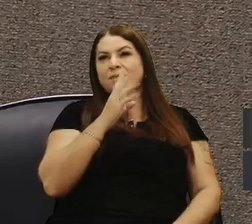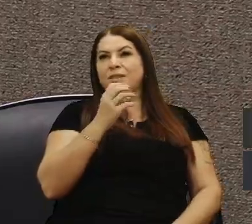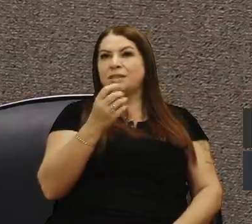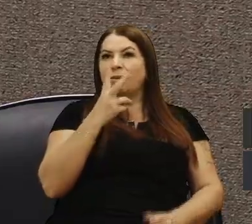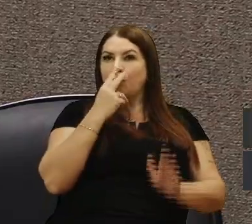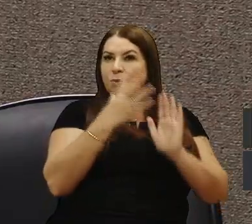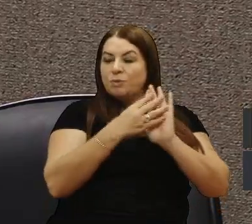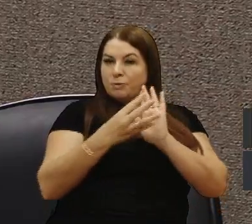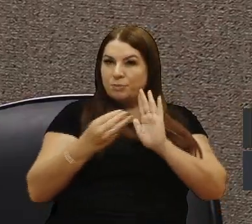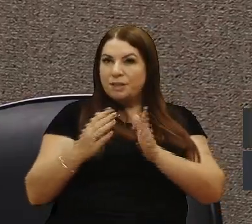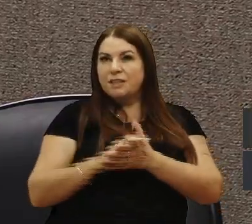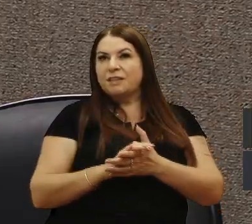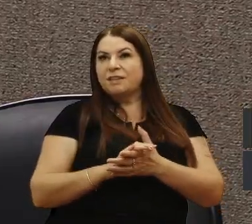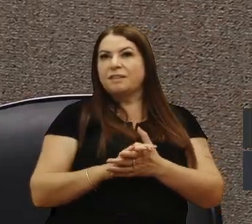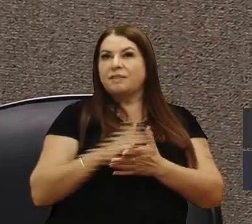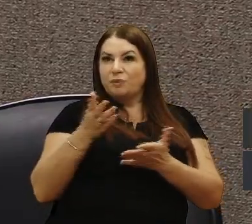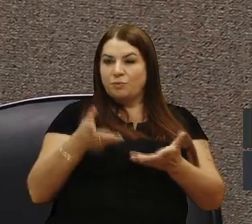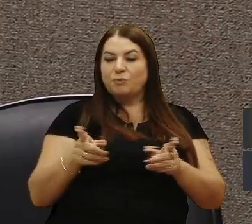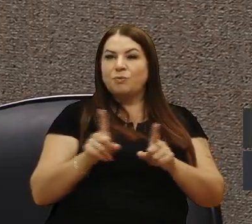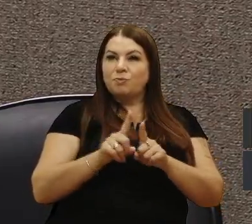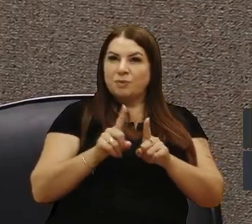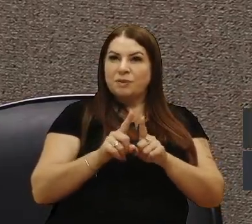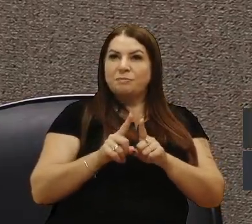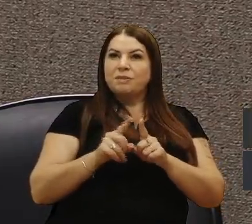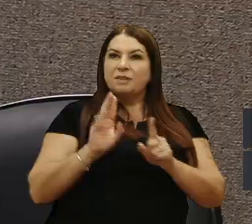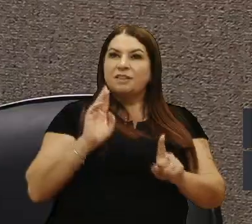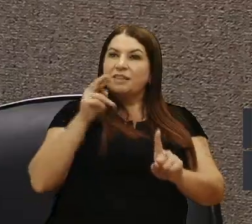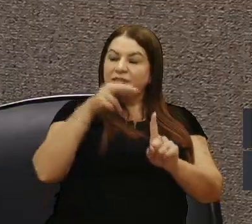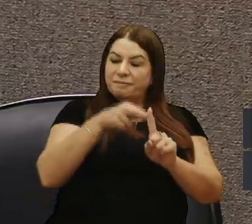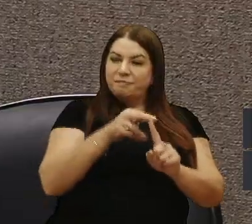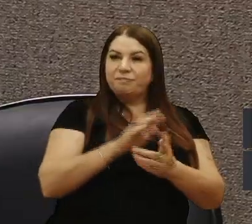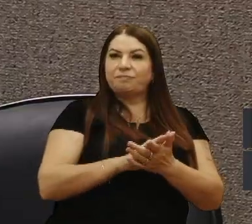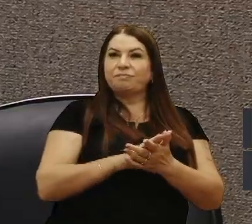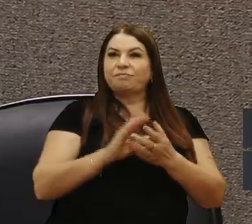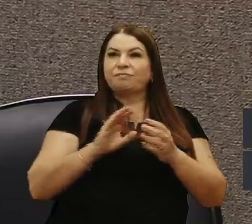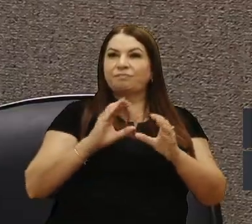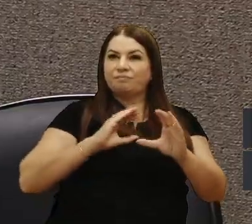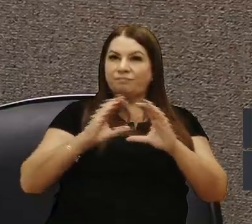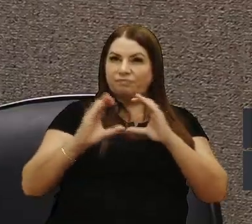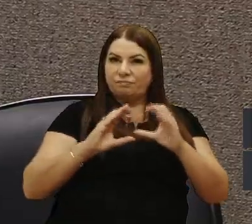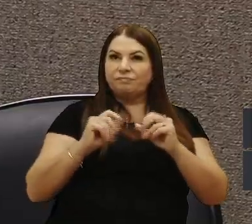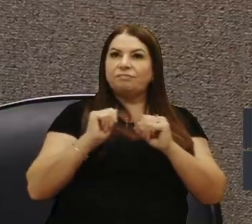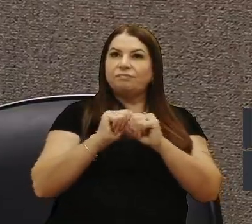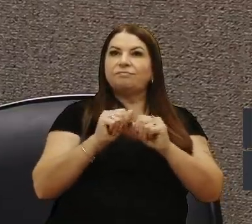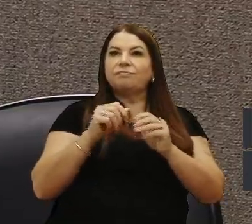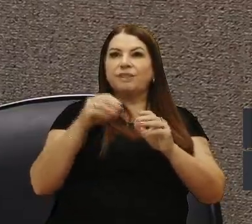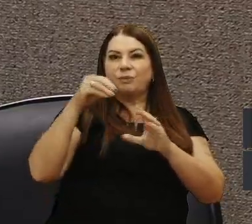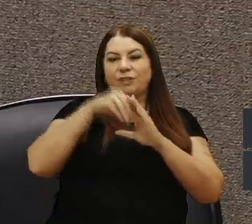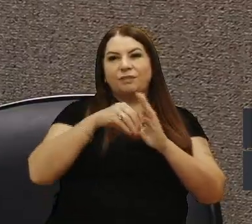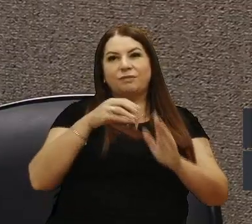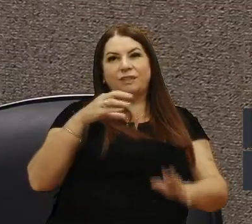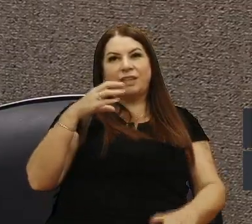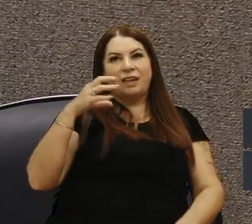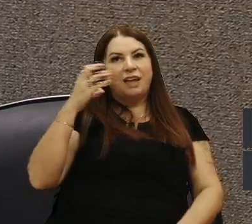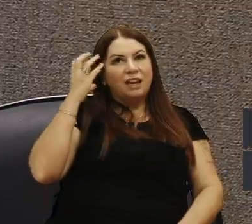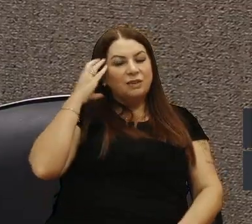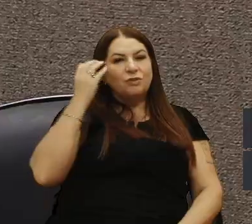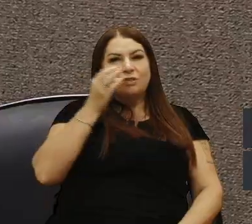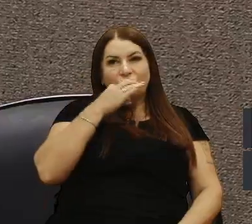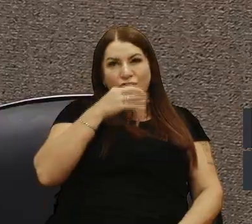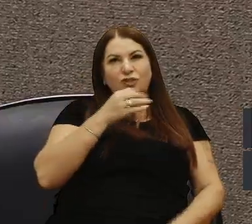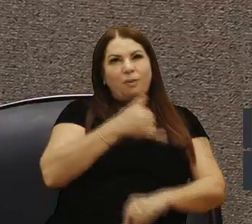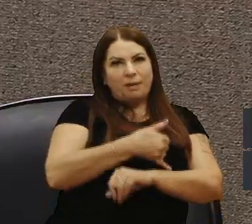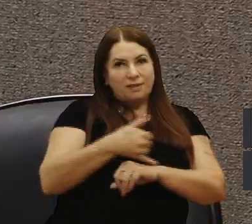inspiro, e que são hoje também já referências, né, na comunicação e que estão na Rádio Caxias, que passaram pela Rádio